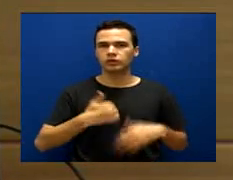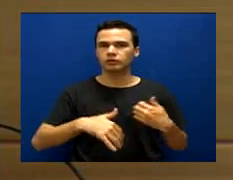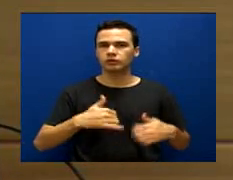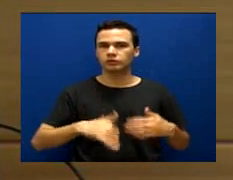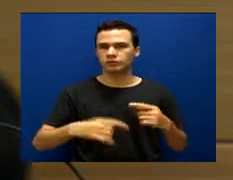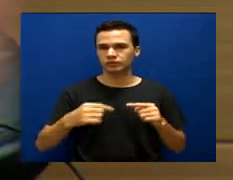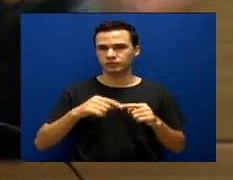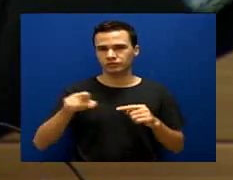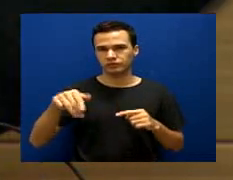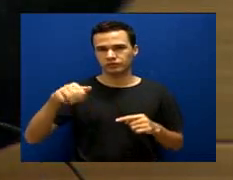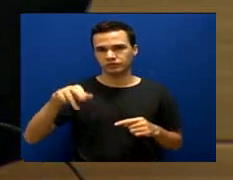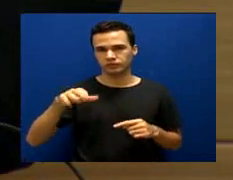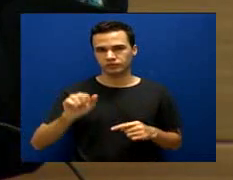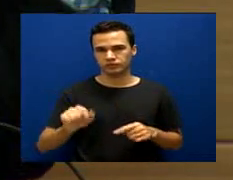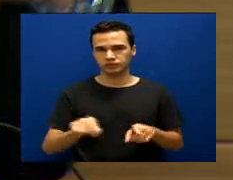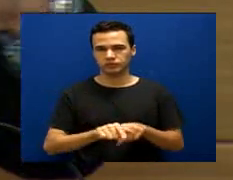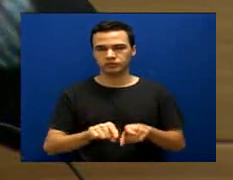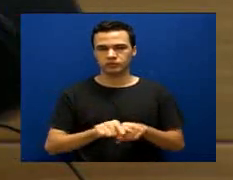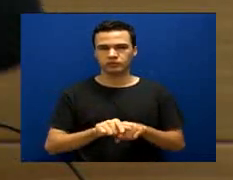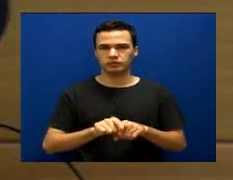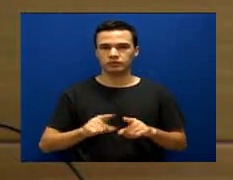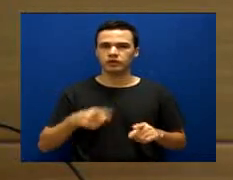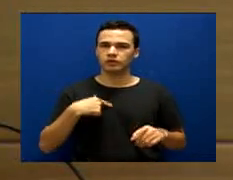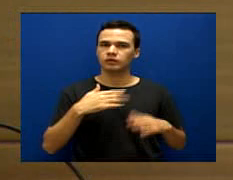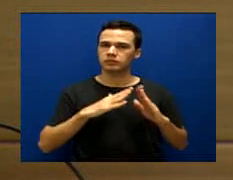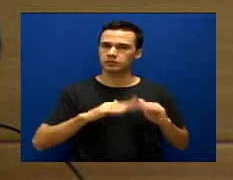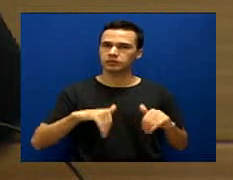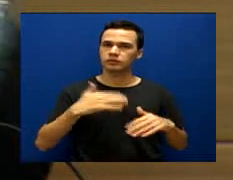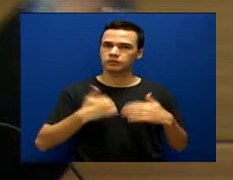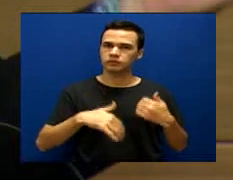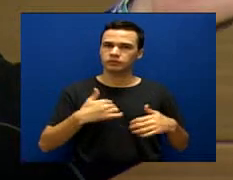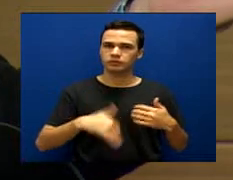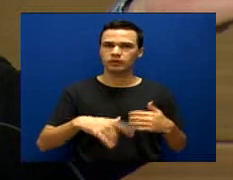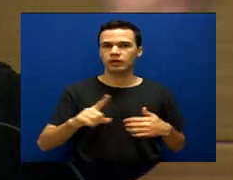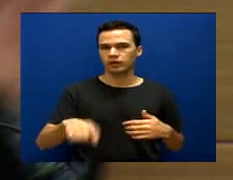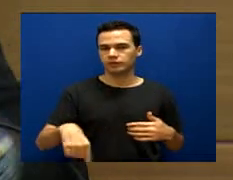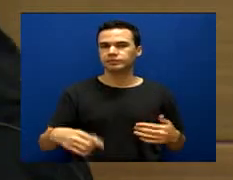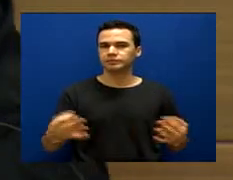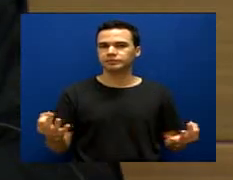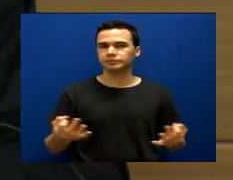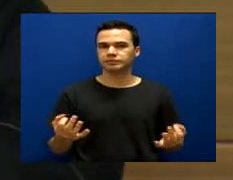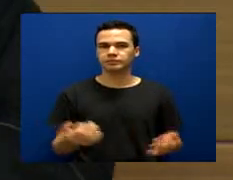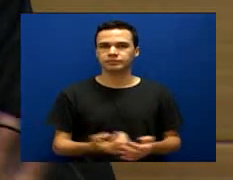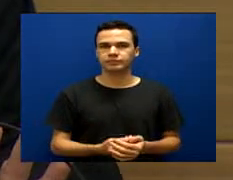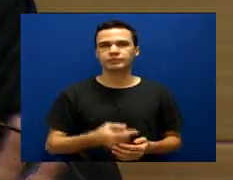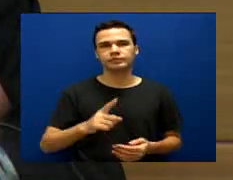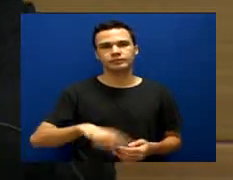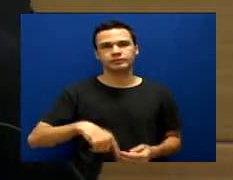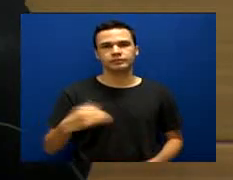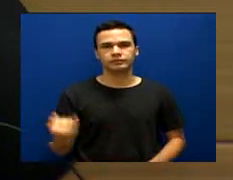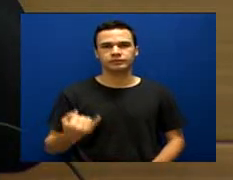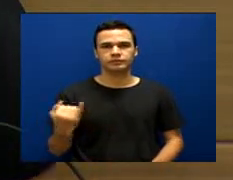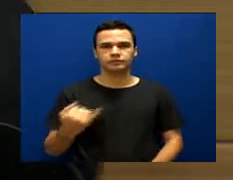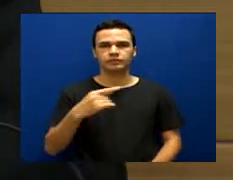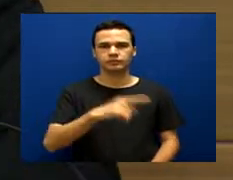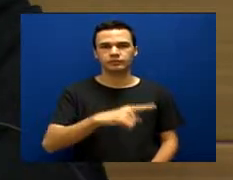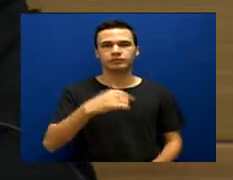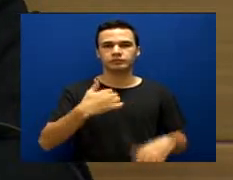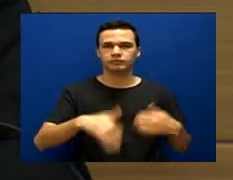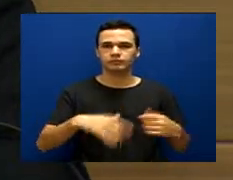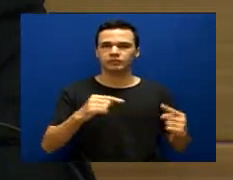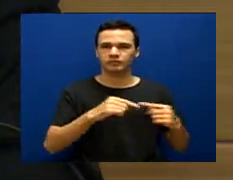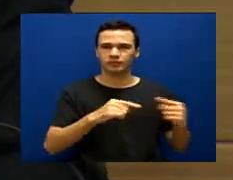manifestação da Mariana, ele pediu aqui comigo para poder ter uma intervenção, não foi isso, João? Sim, sim. É importante. Essa questão